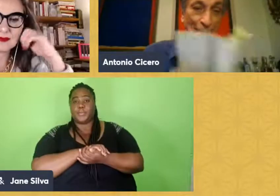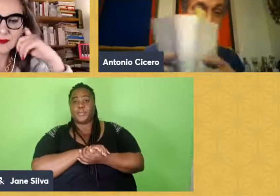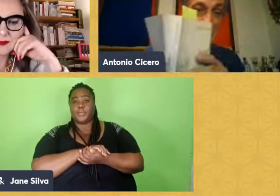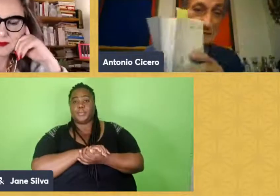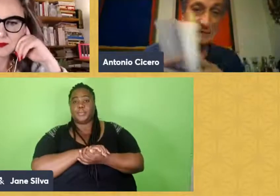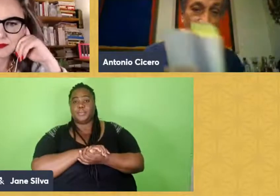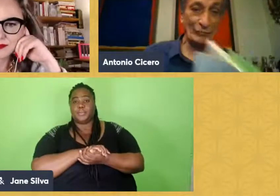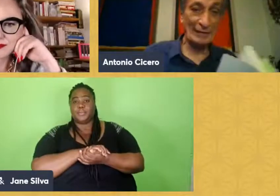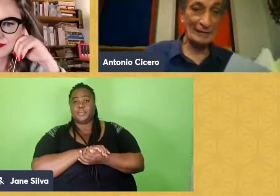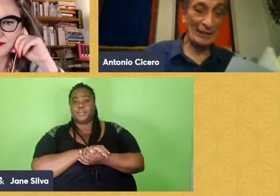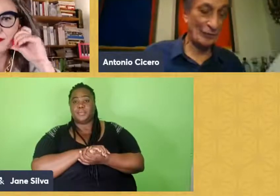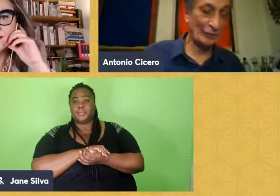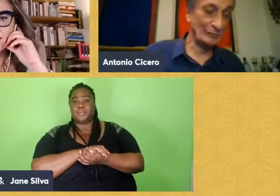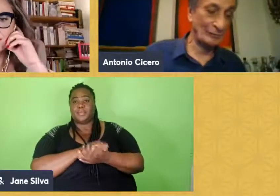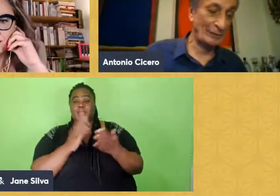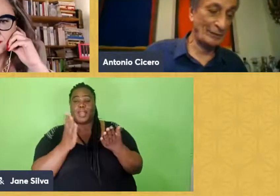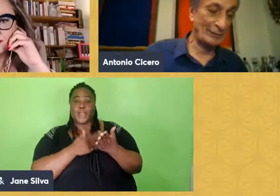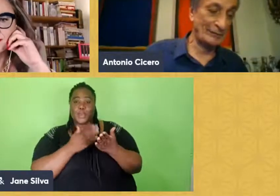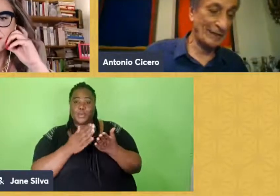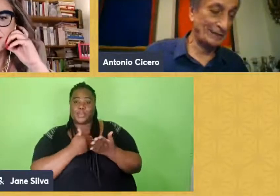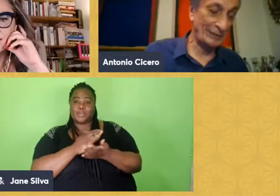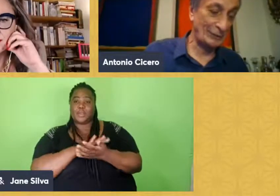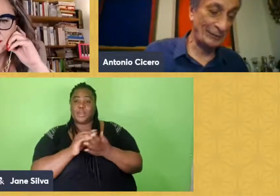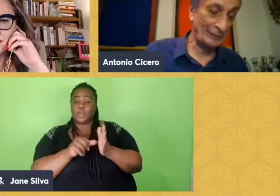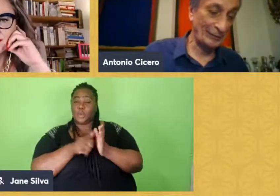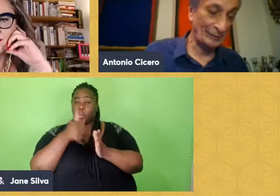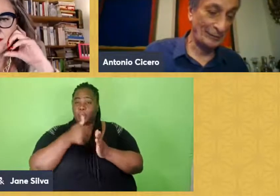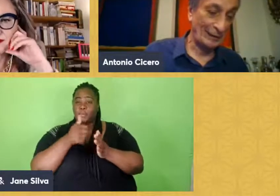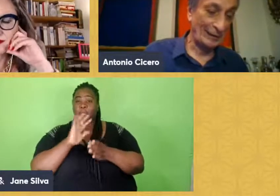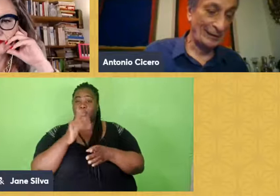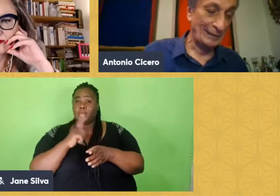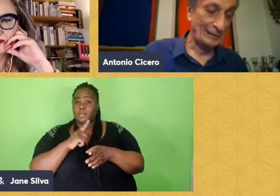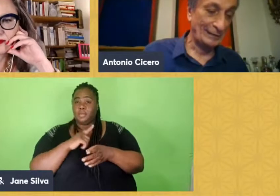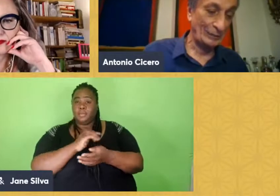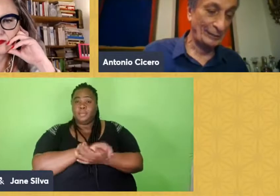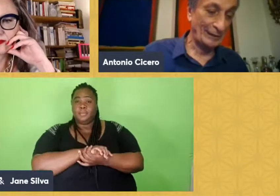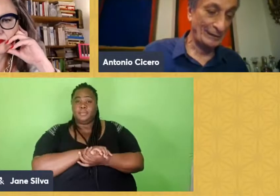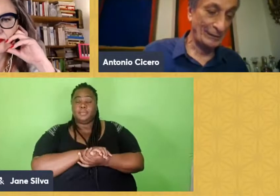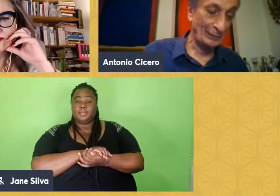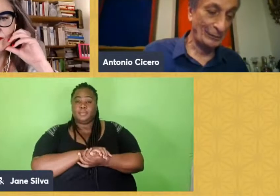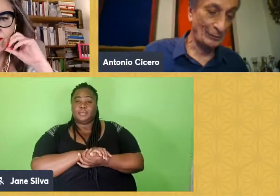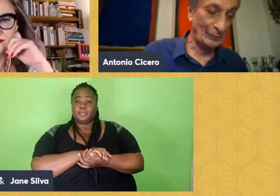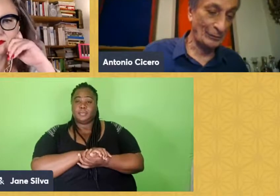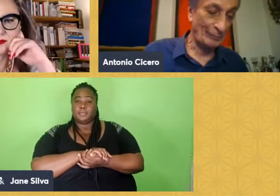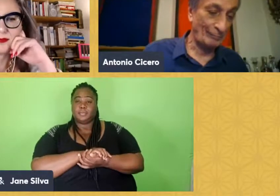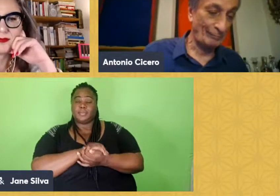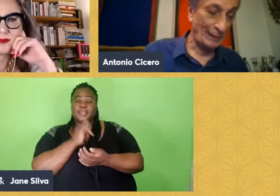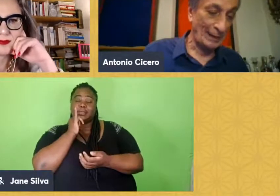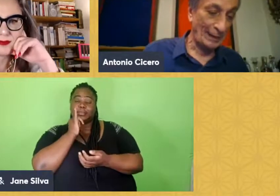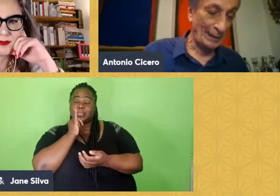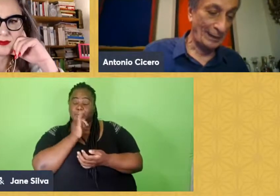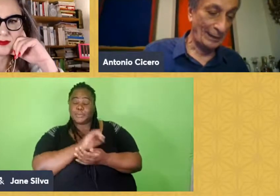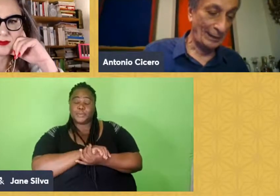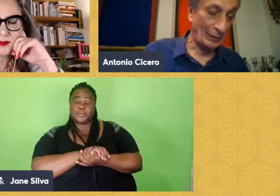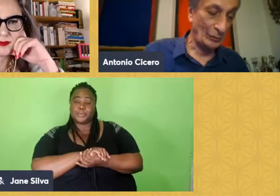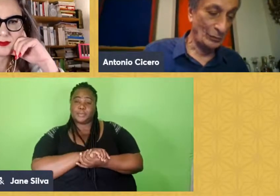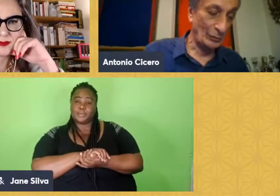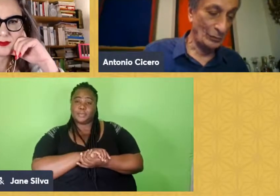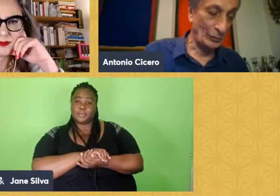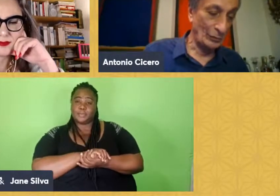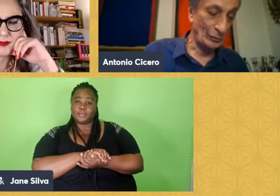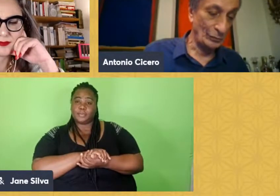no primeiro, nesse livro guardar, logo já desde o primeiro. Então, por exemplo,